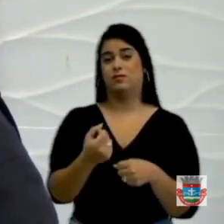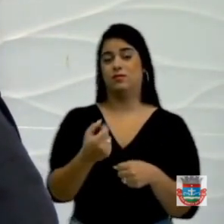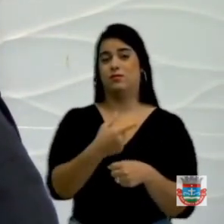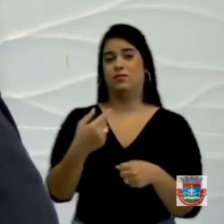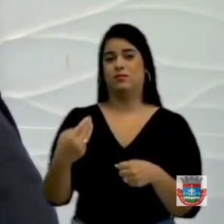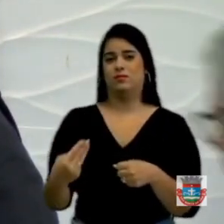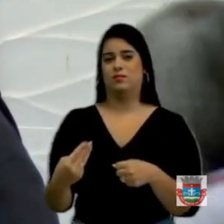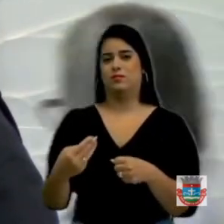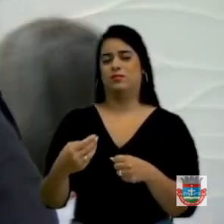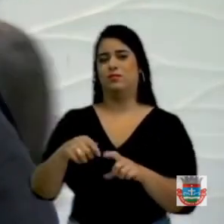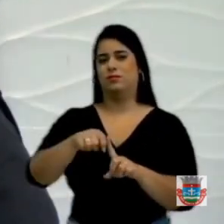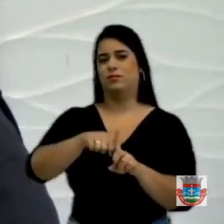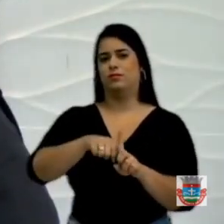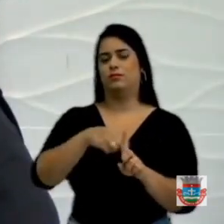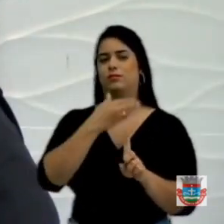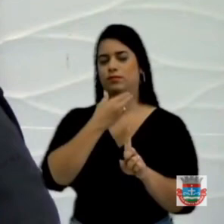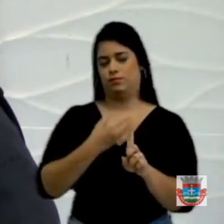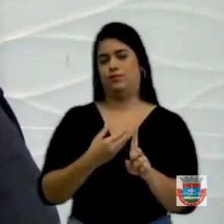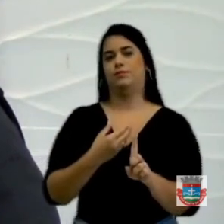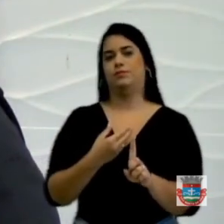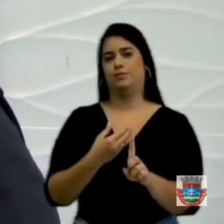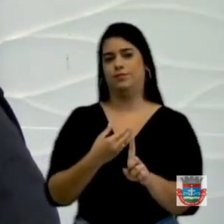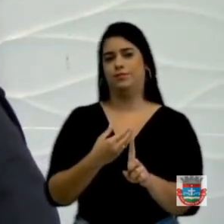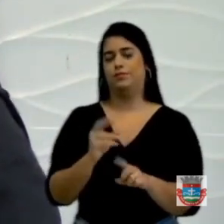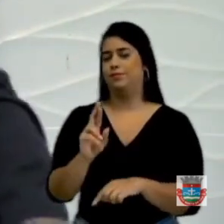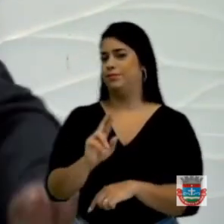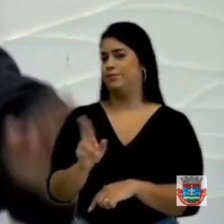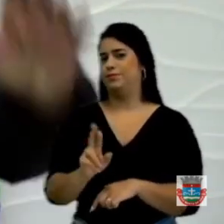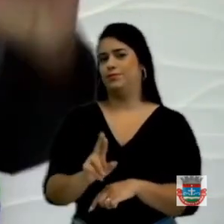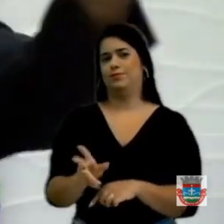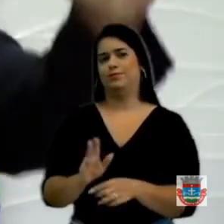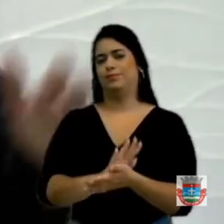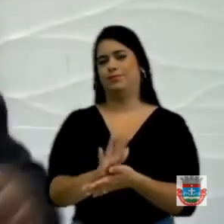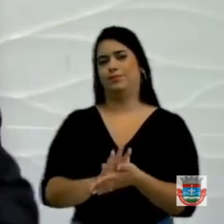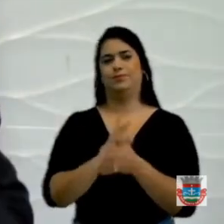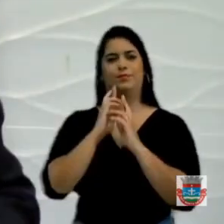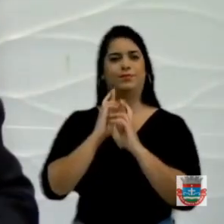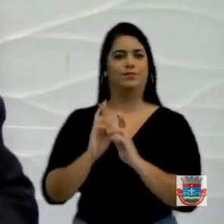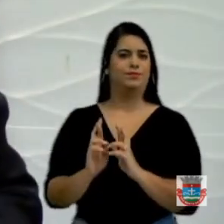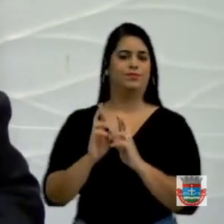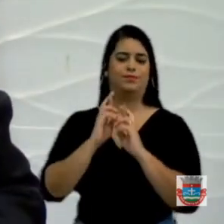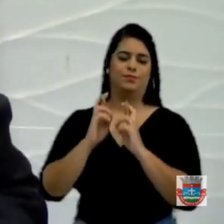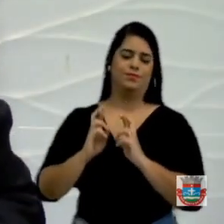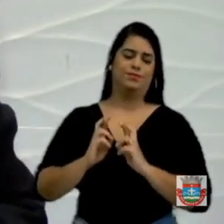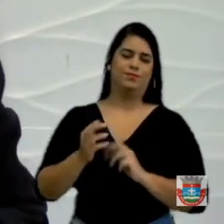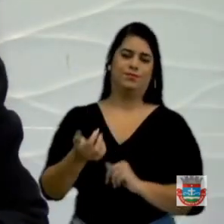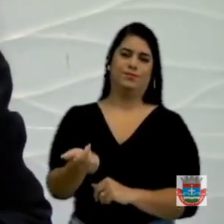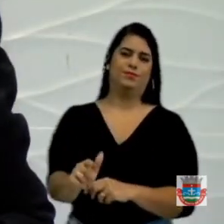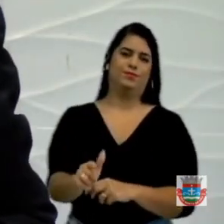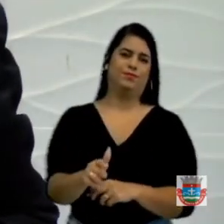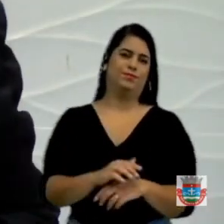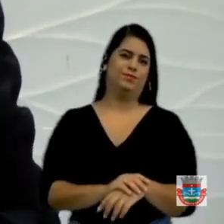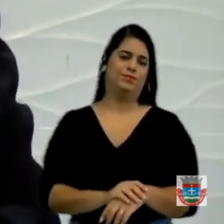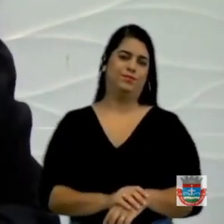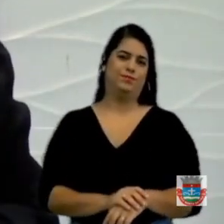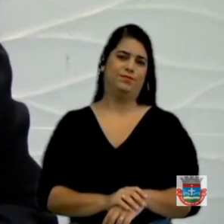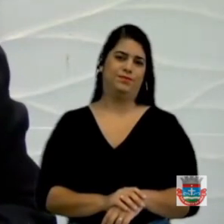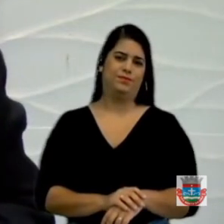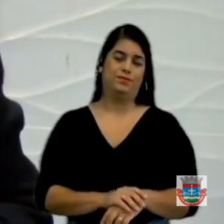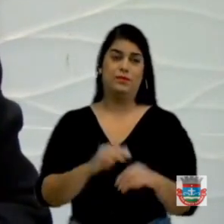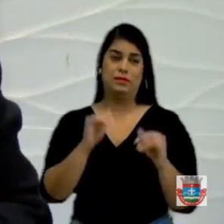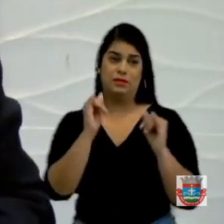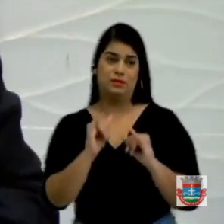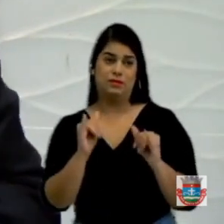de 2023. Não recebemos nem resposta. O que se dizia que era muito caro, cada uma